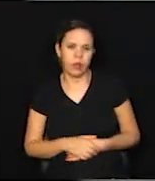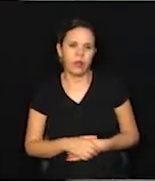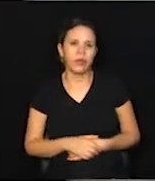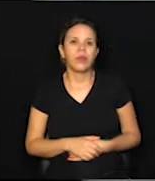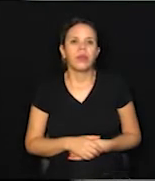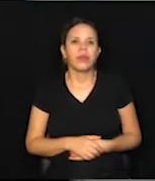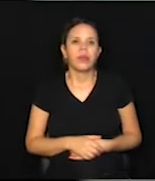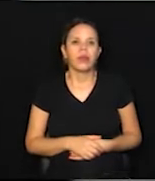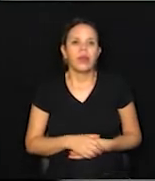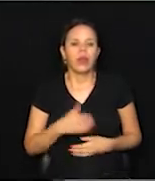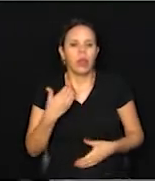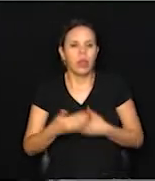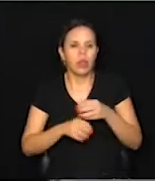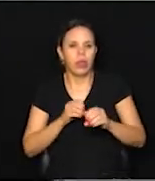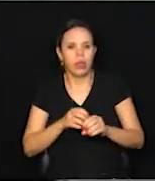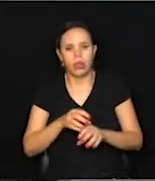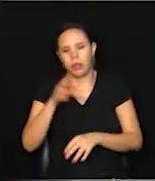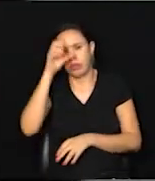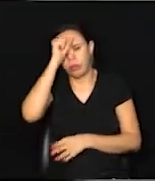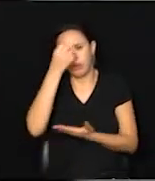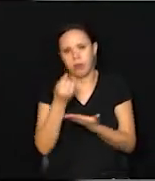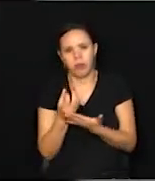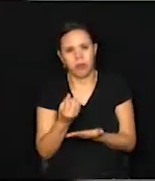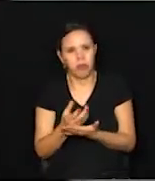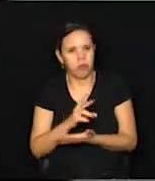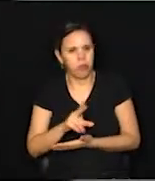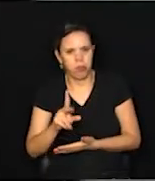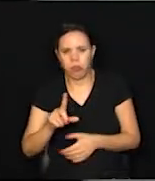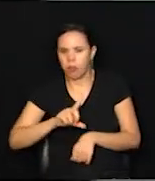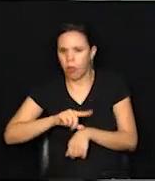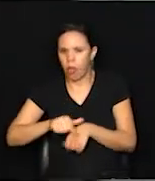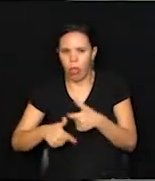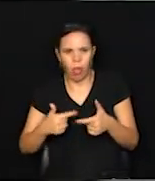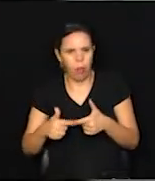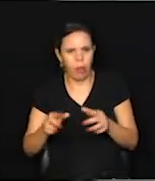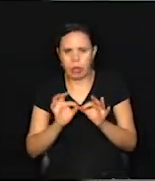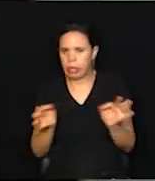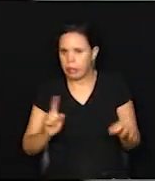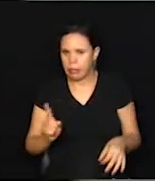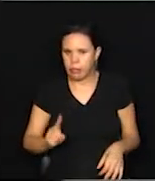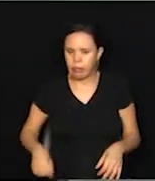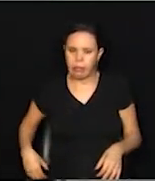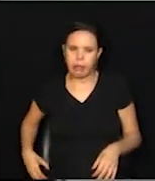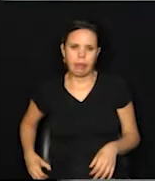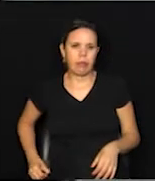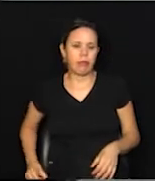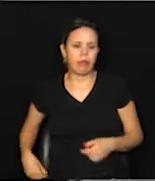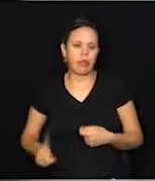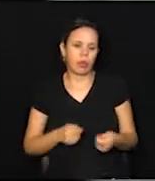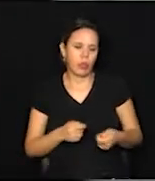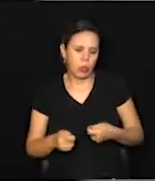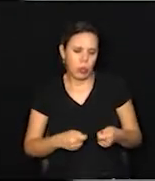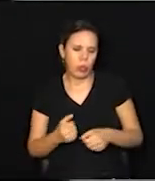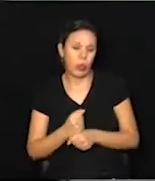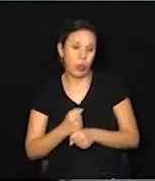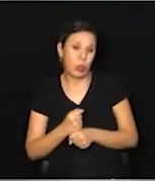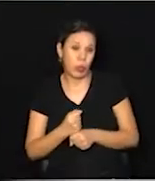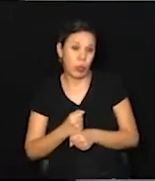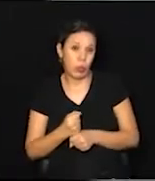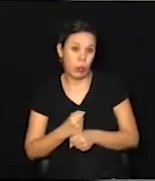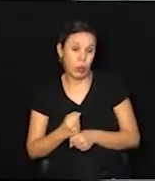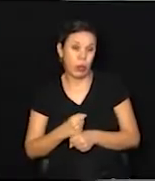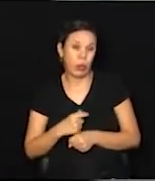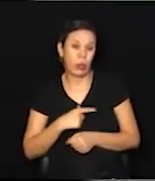o processo de ensino-aprendizagem, que não é uma situação simples de lidar, a gente vai ter que passar anos, vão ter que ter